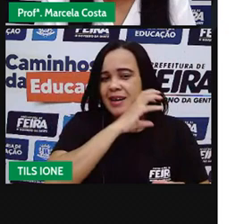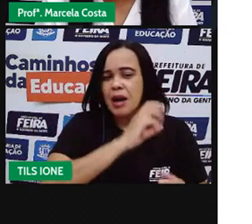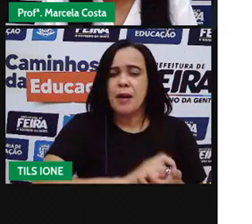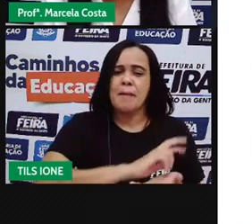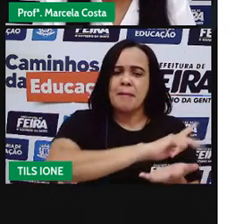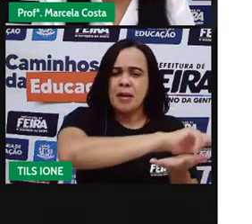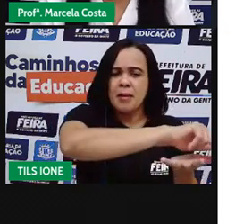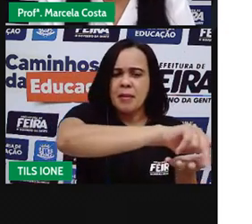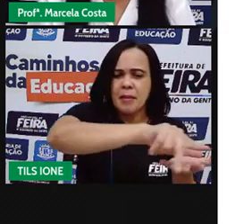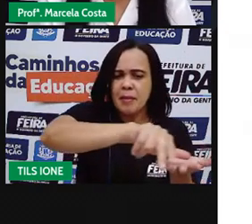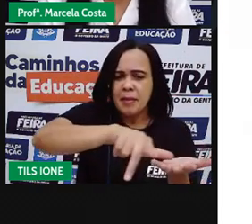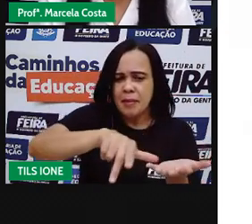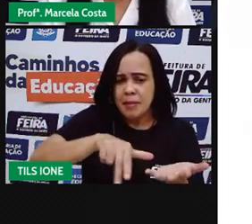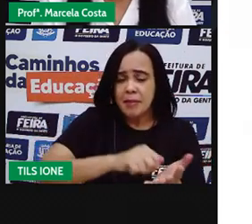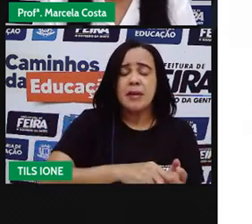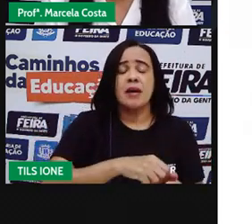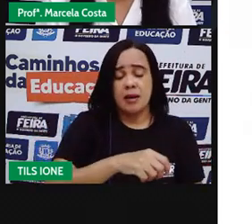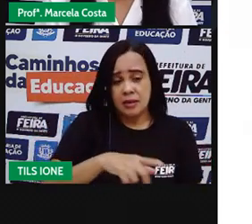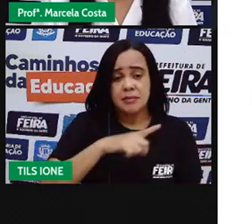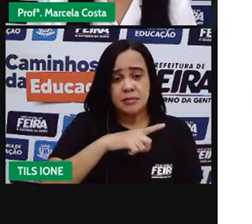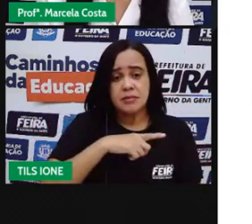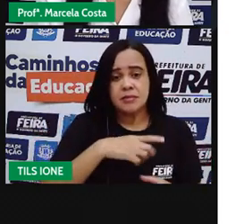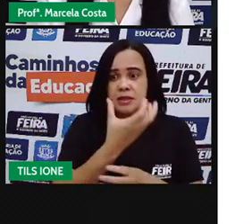vê a diferença na natureza,